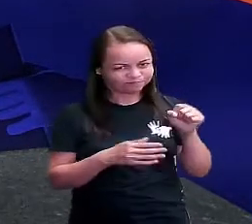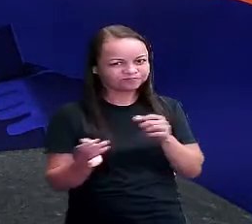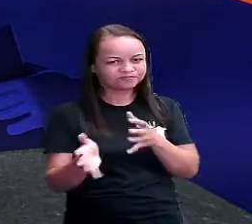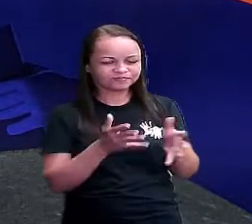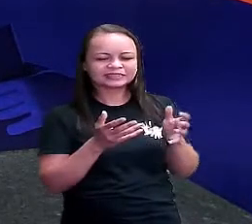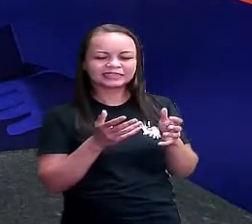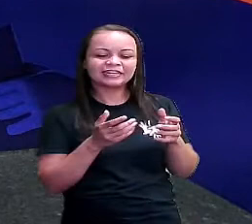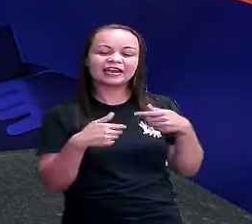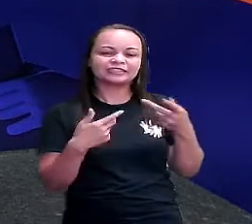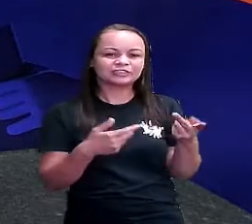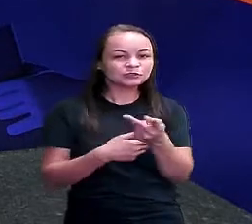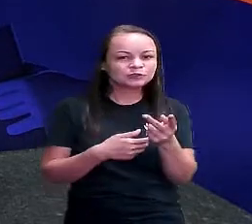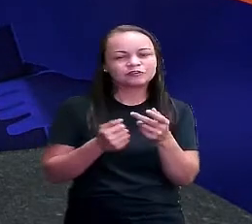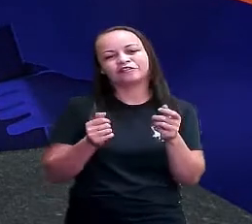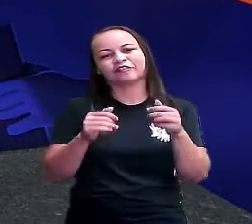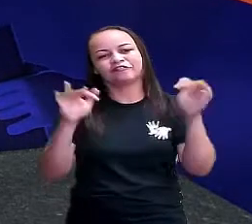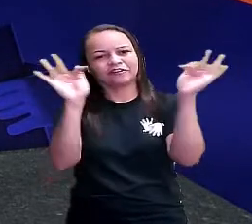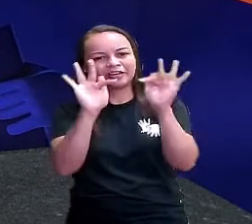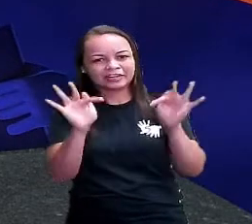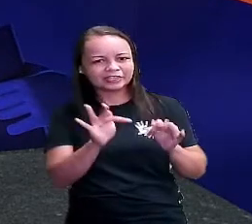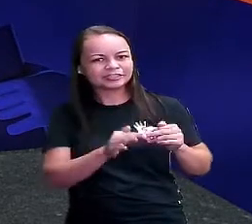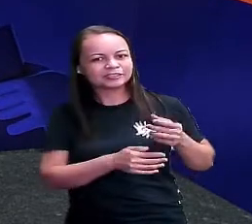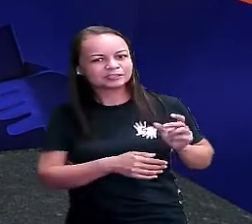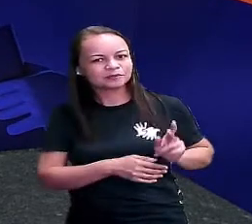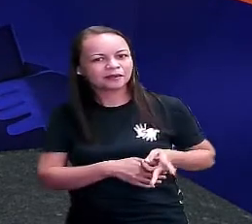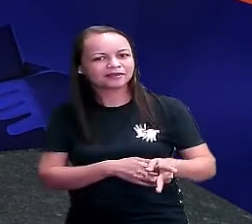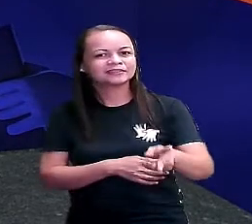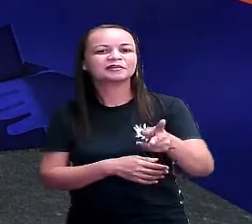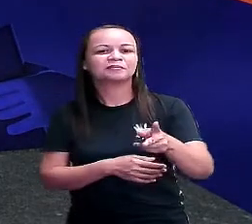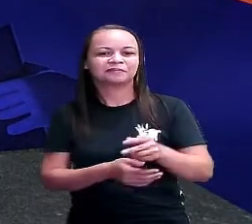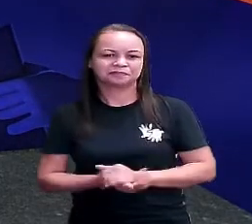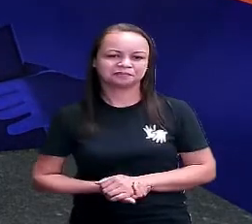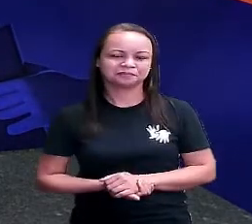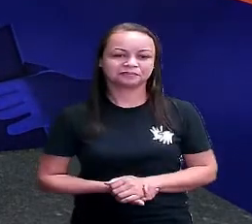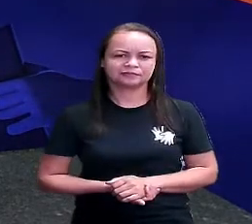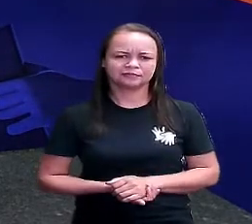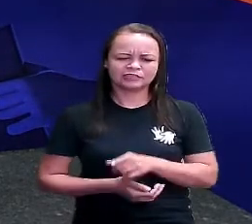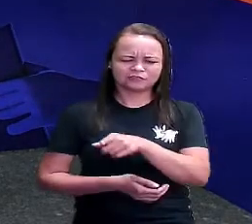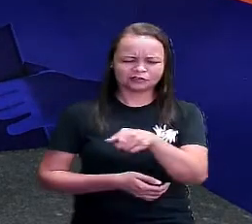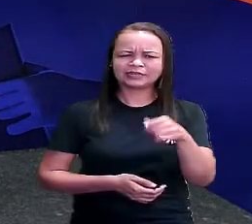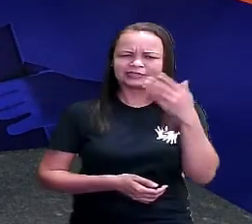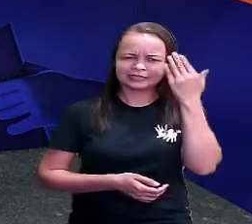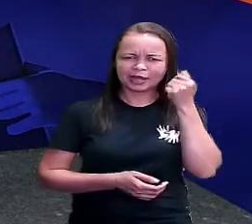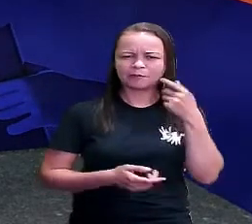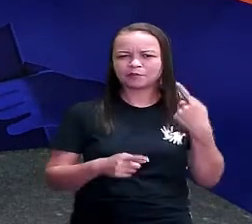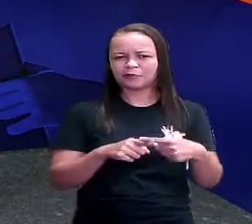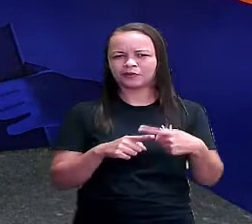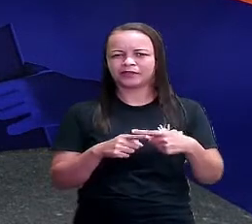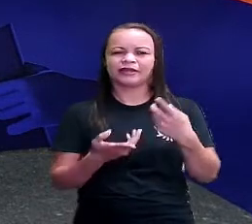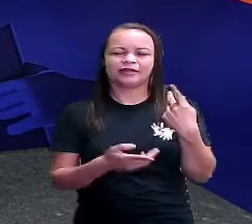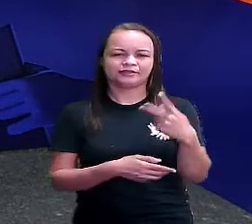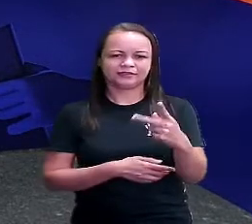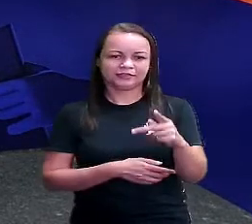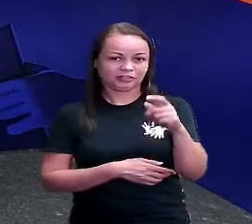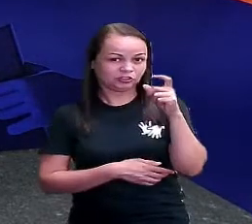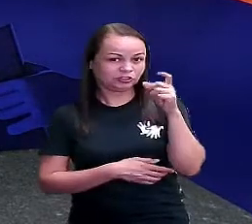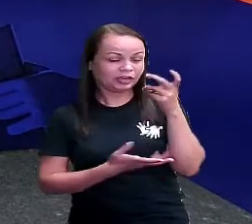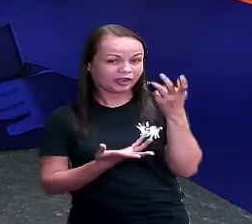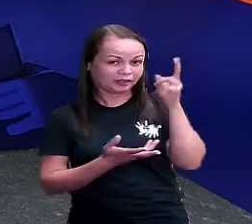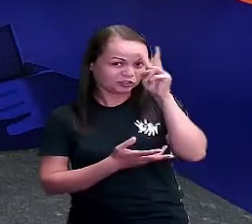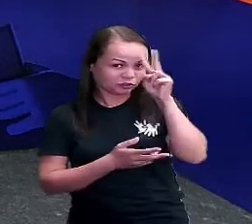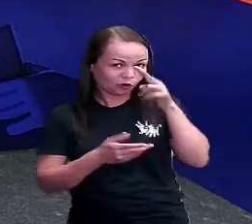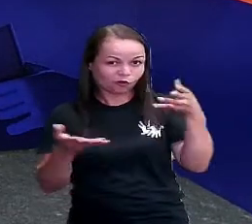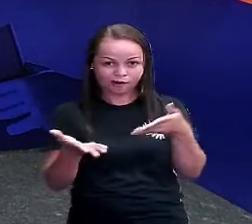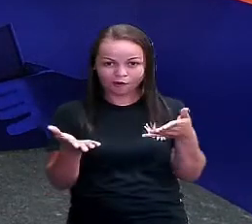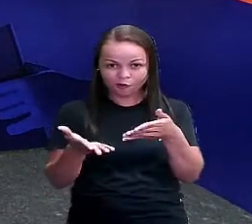viveram felizes para sempre. Pois é, vocês sabem por que eu contei essa história hoje? A história do boneco de madeira